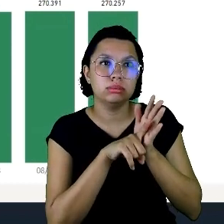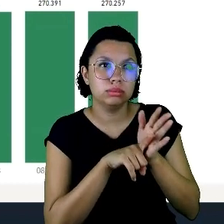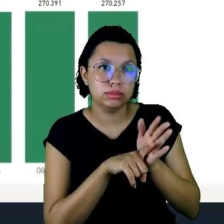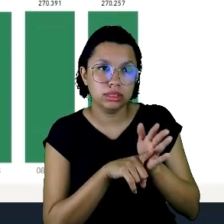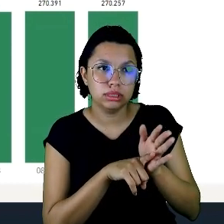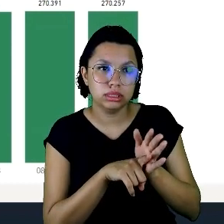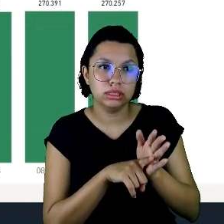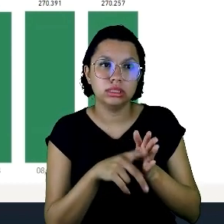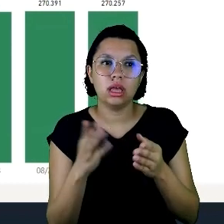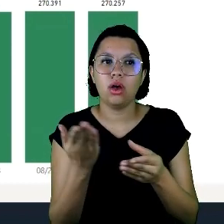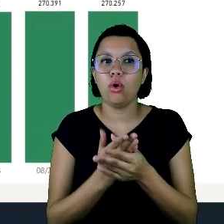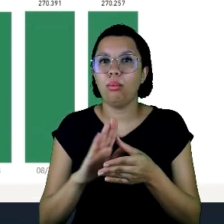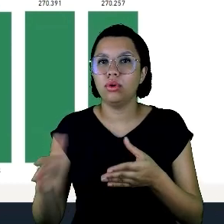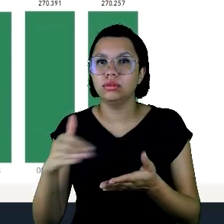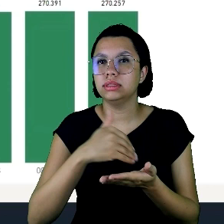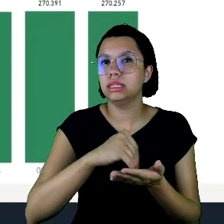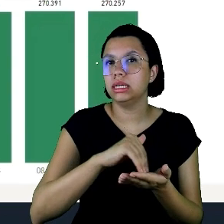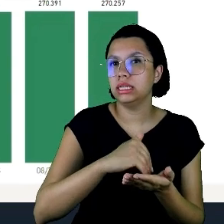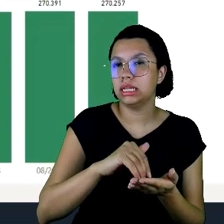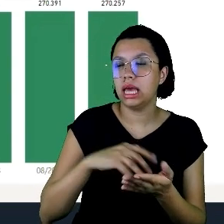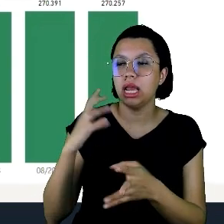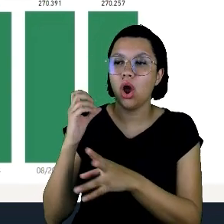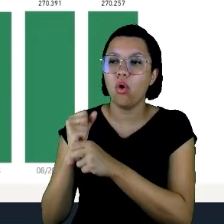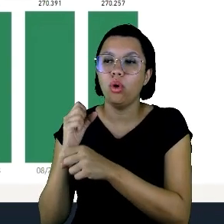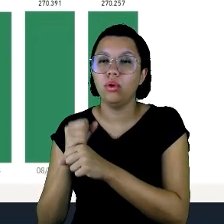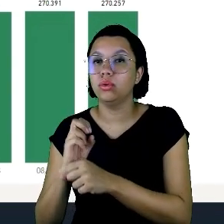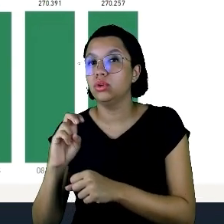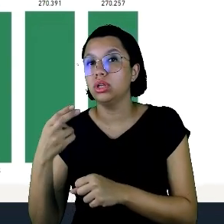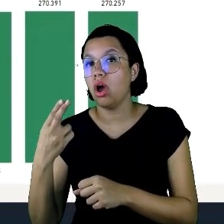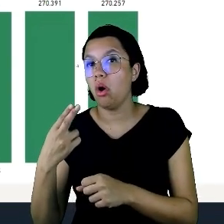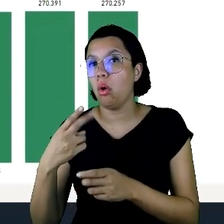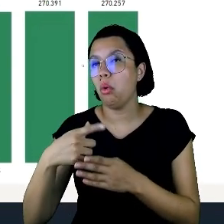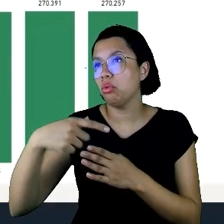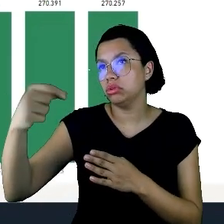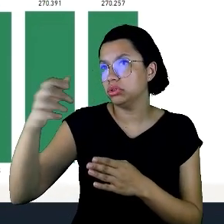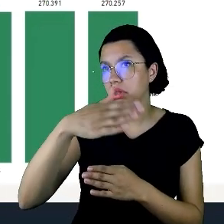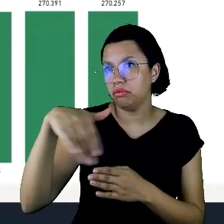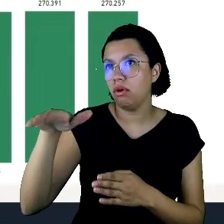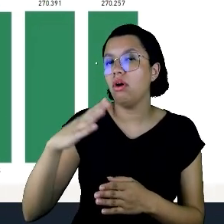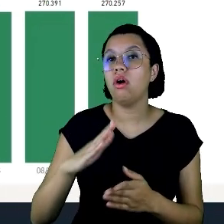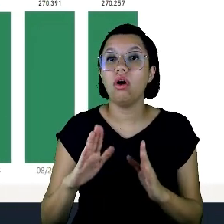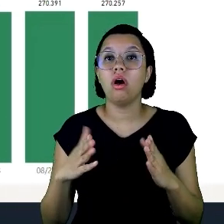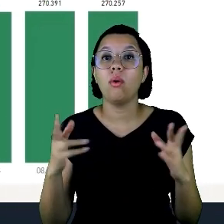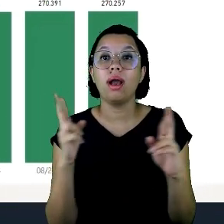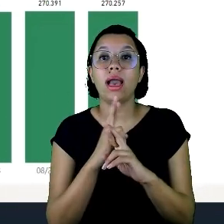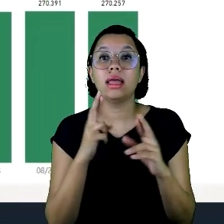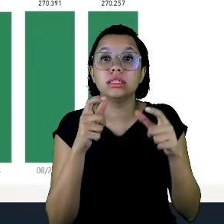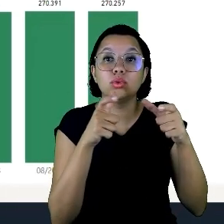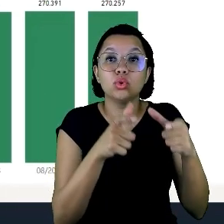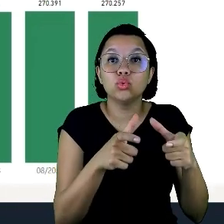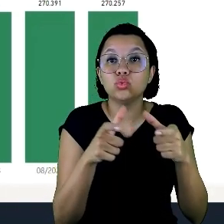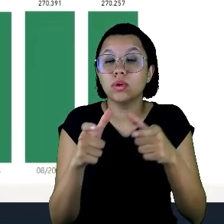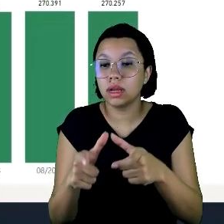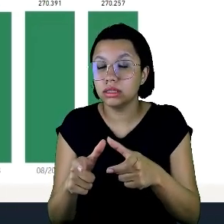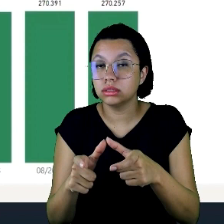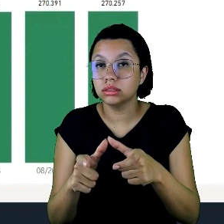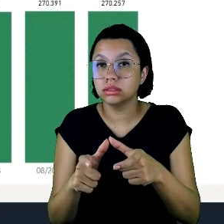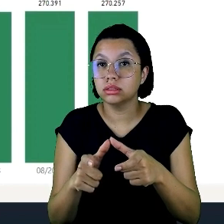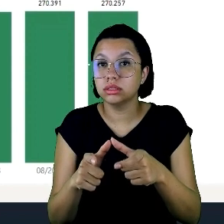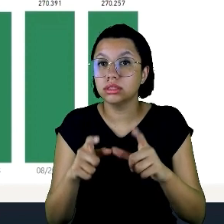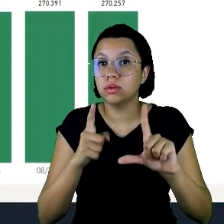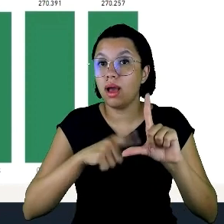consultar os processos localizados em secretaria, na contadoria ou com remessa externa. Com relação à